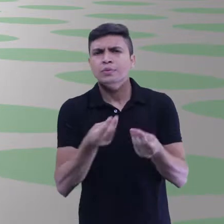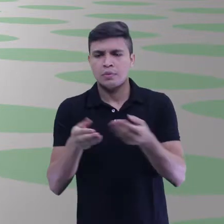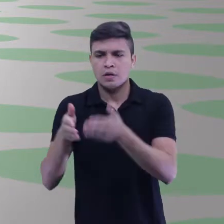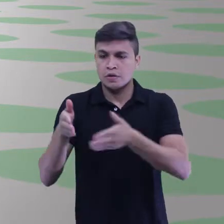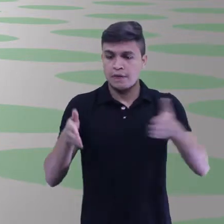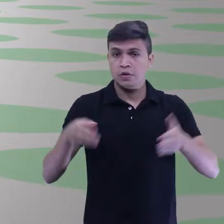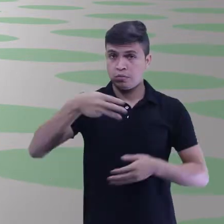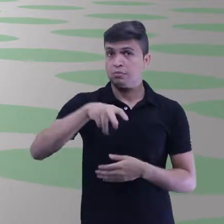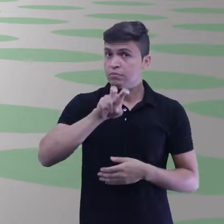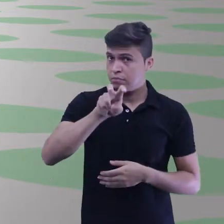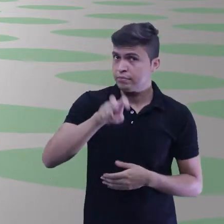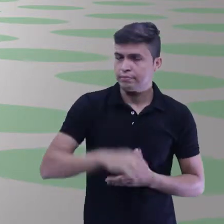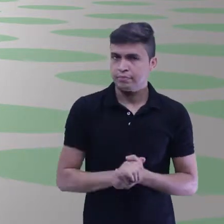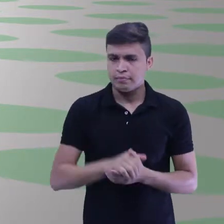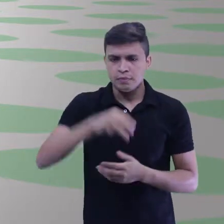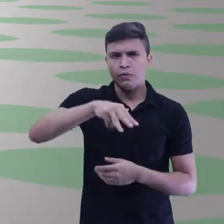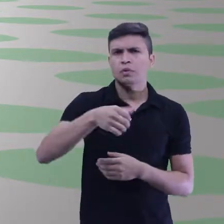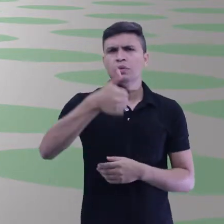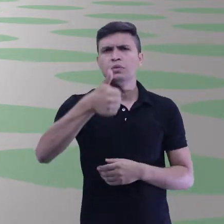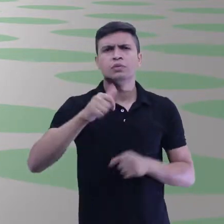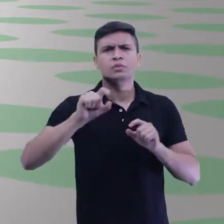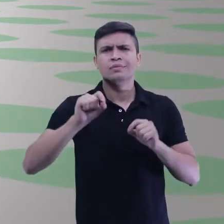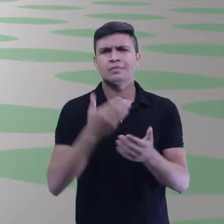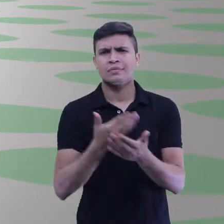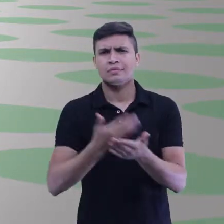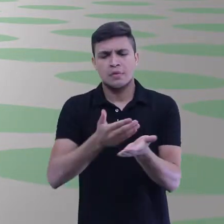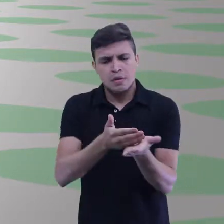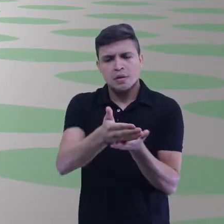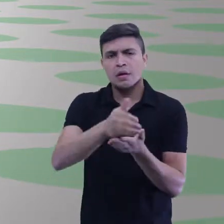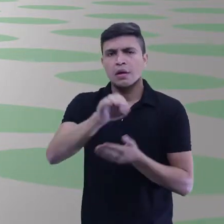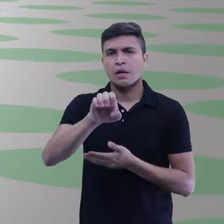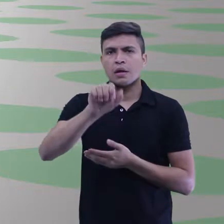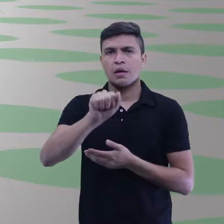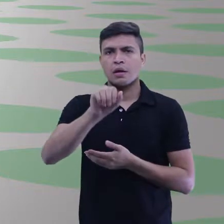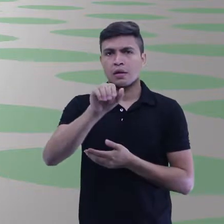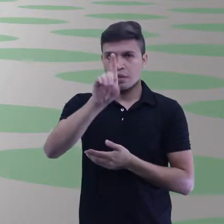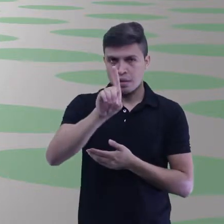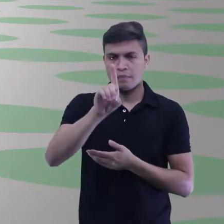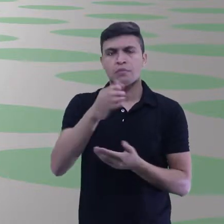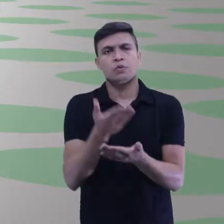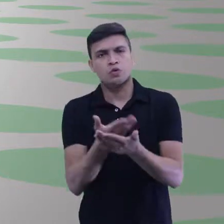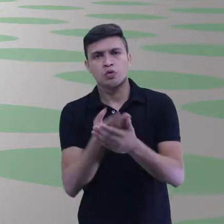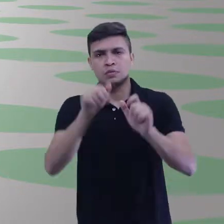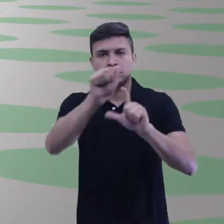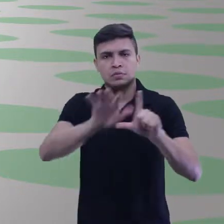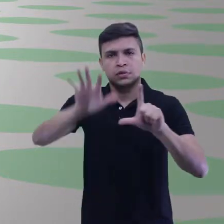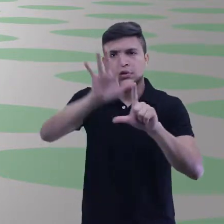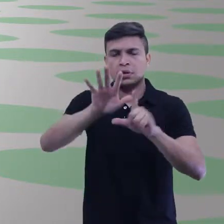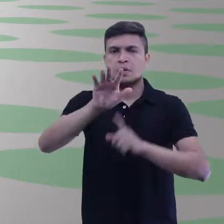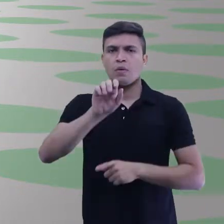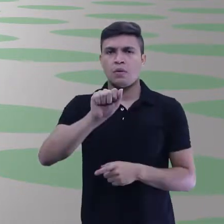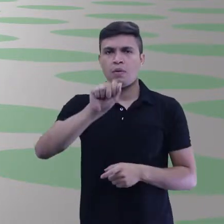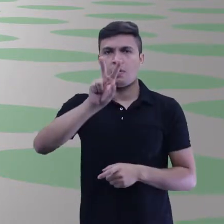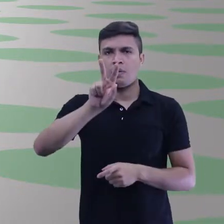em 5 módulos. No primeiro módulo, nós veremos o tema Introdução à Educação à Distância, um estudo sobre o ambiente virtual